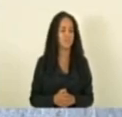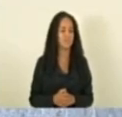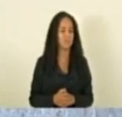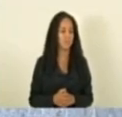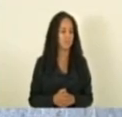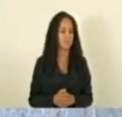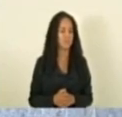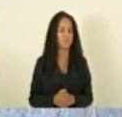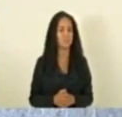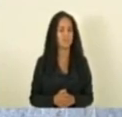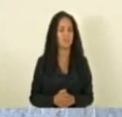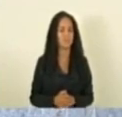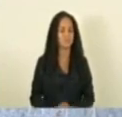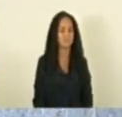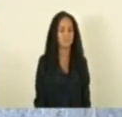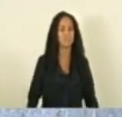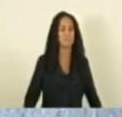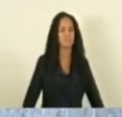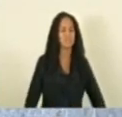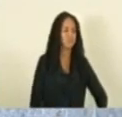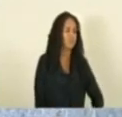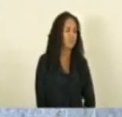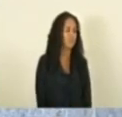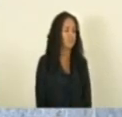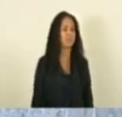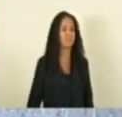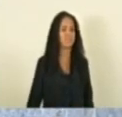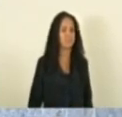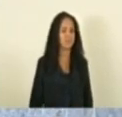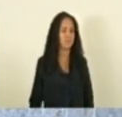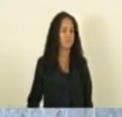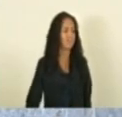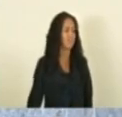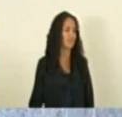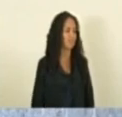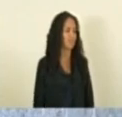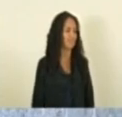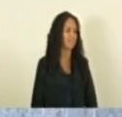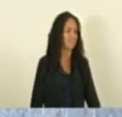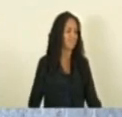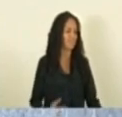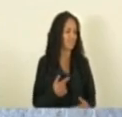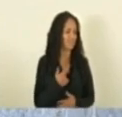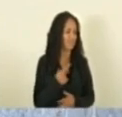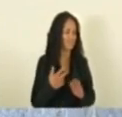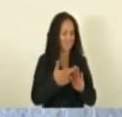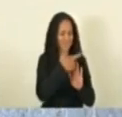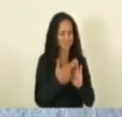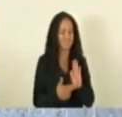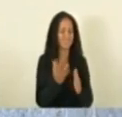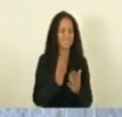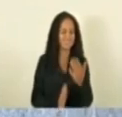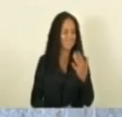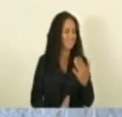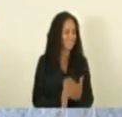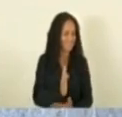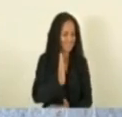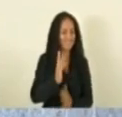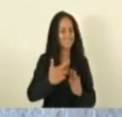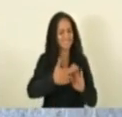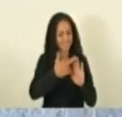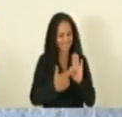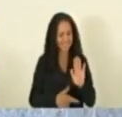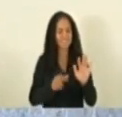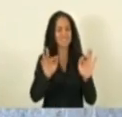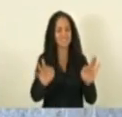Senhor presidente, assumo nesse momento a presidência da Comissão de Justiça e vou relatar aqui pela aprovação da